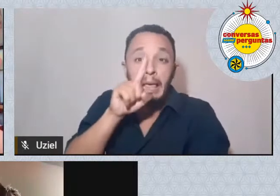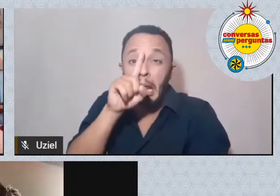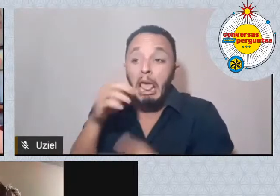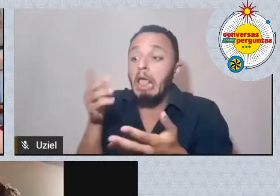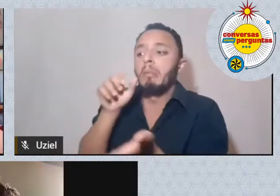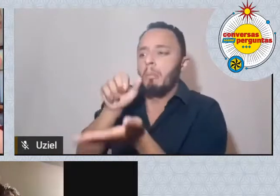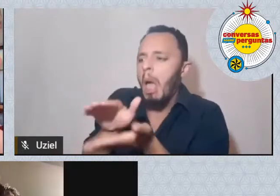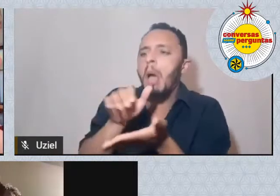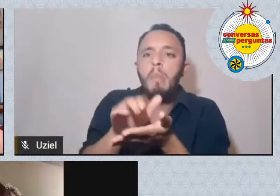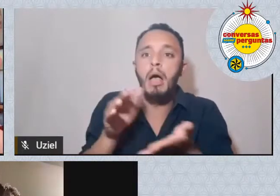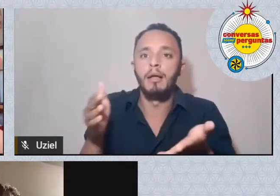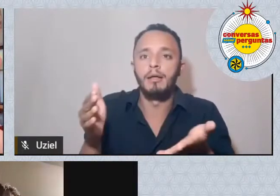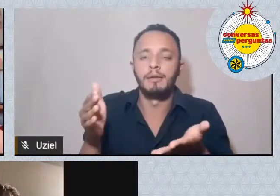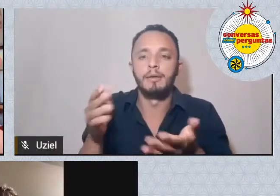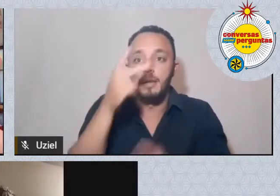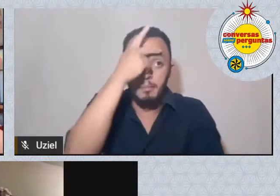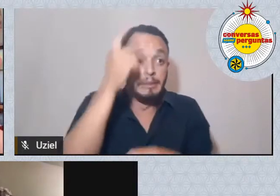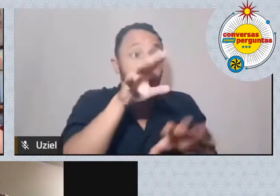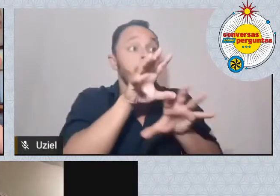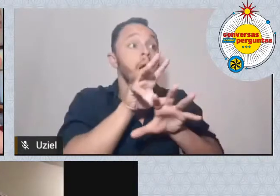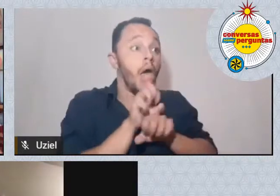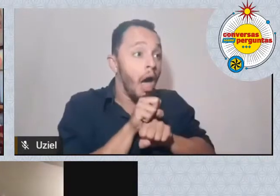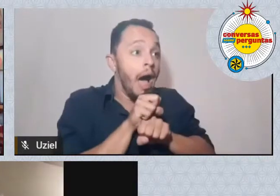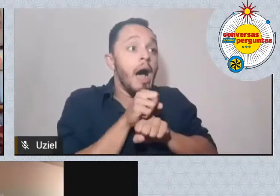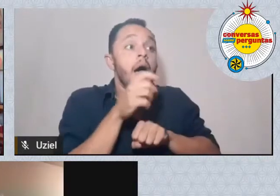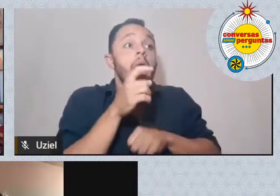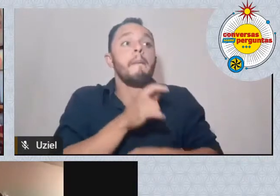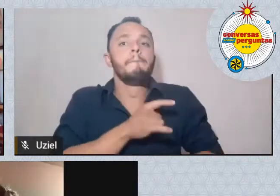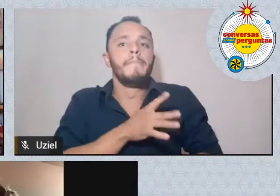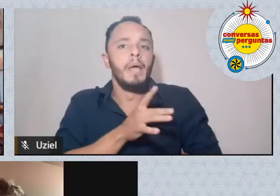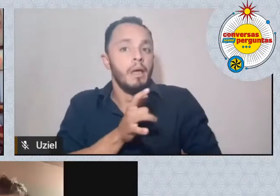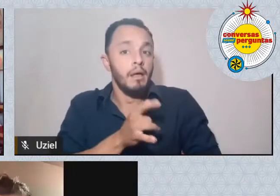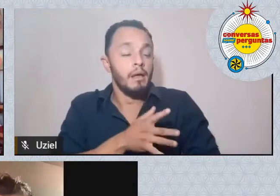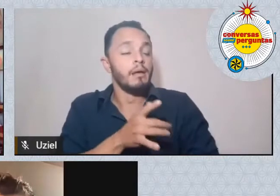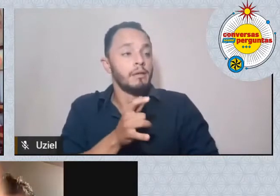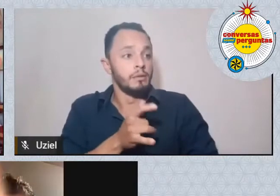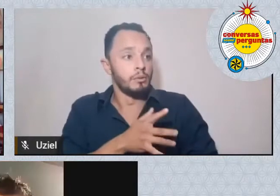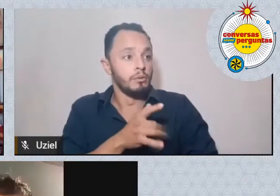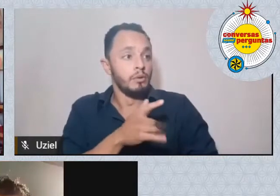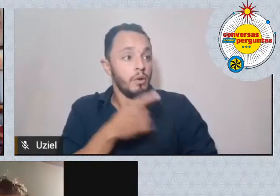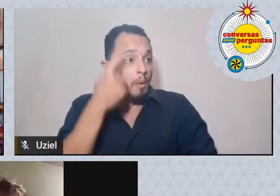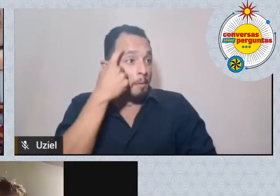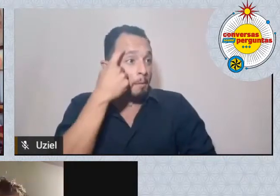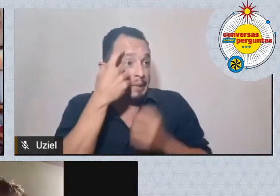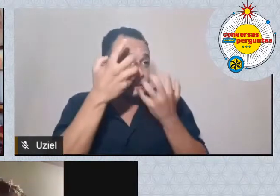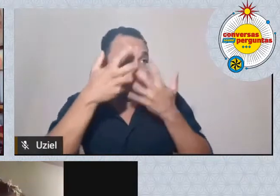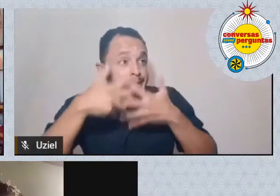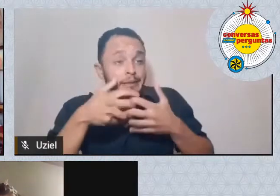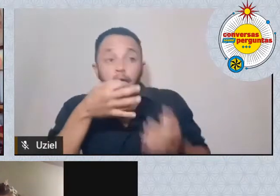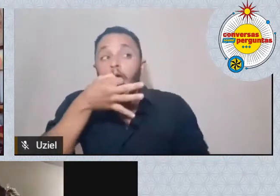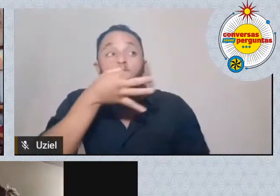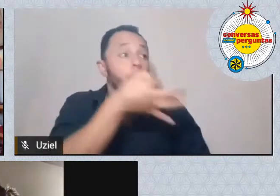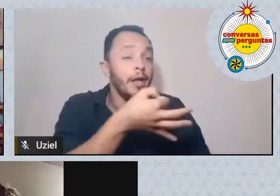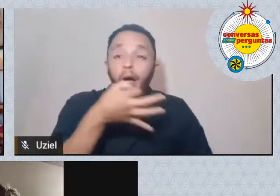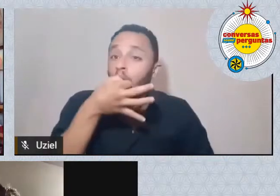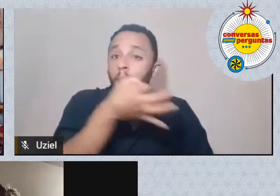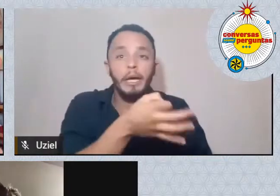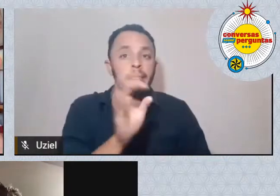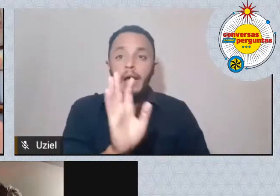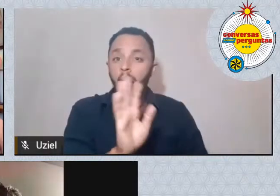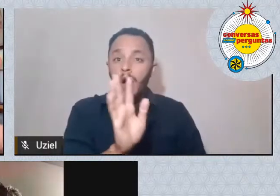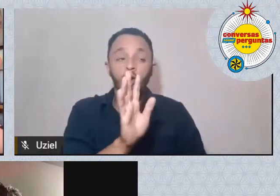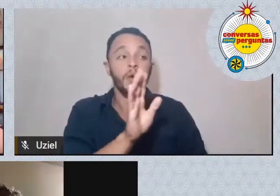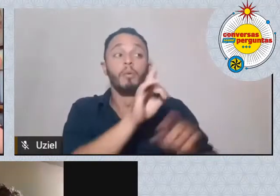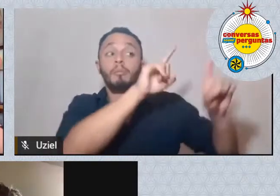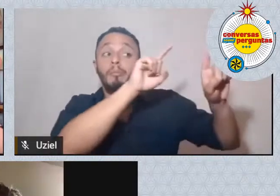medo, elas se melancolizam, elas não colocam o que elas estão pensando, elas subaproveitam a